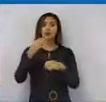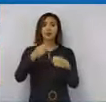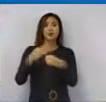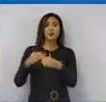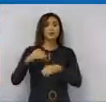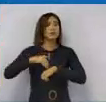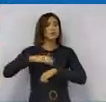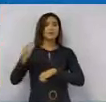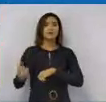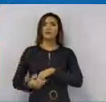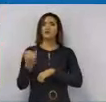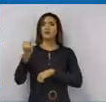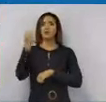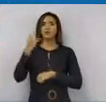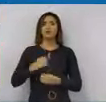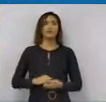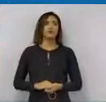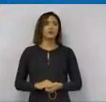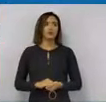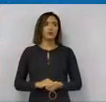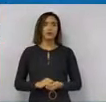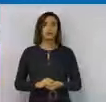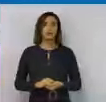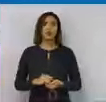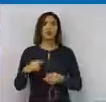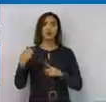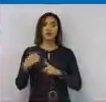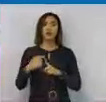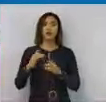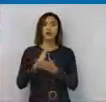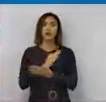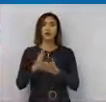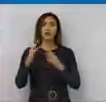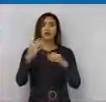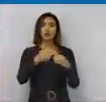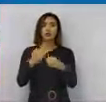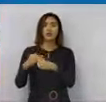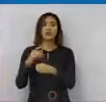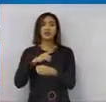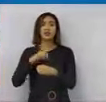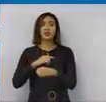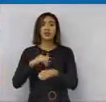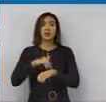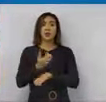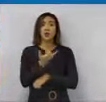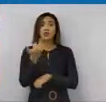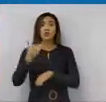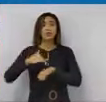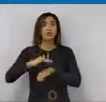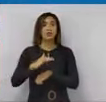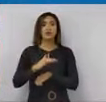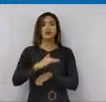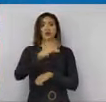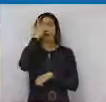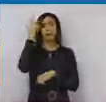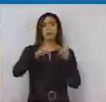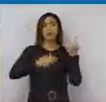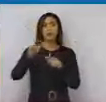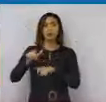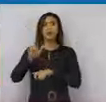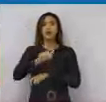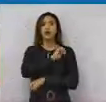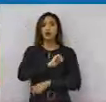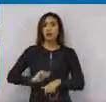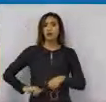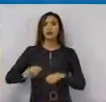importantes, porque são os municípios que têm a maior densidade populacional, que é Ananindeua, Belém